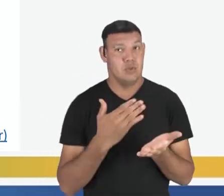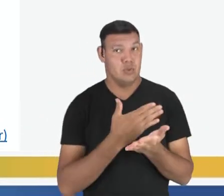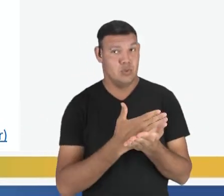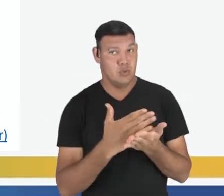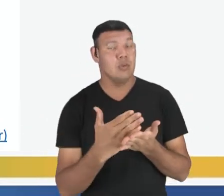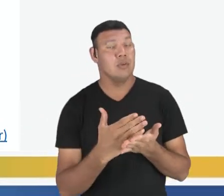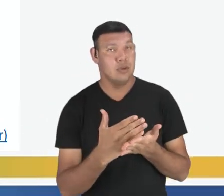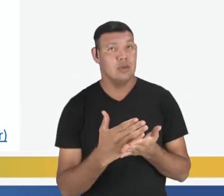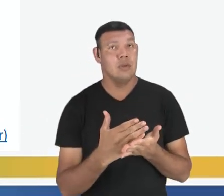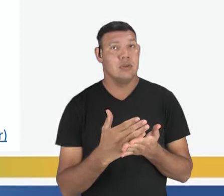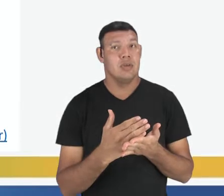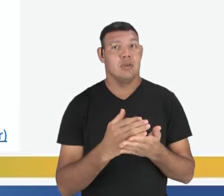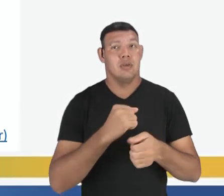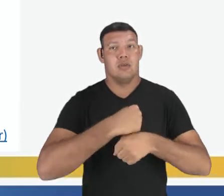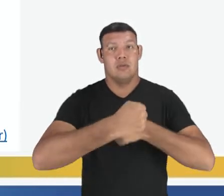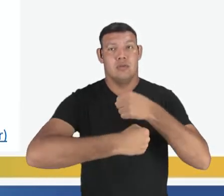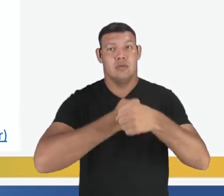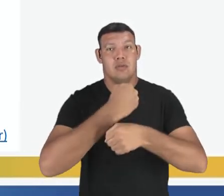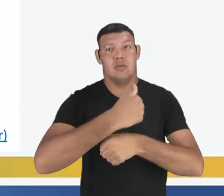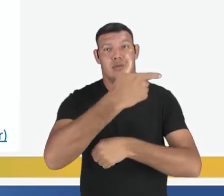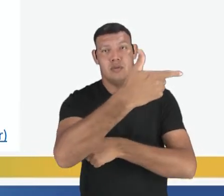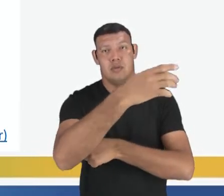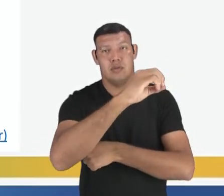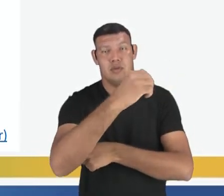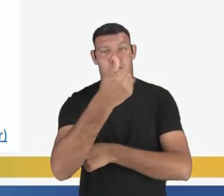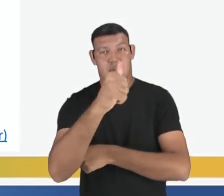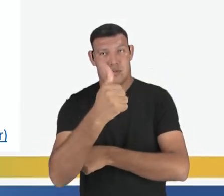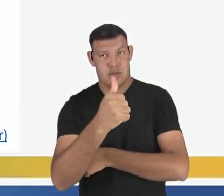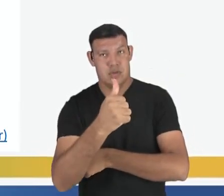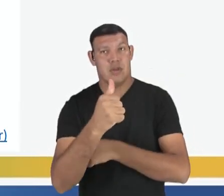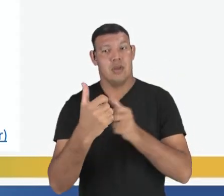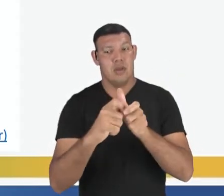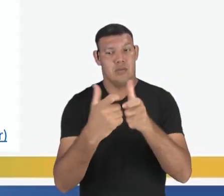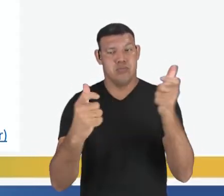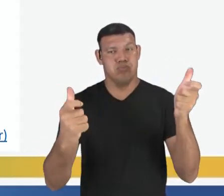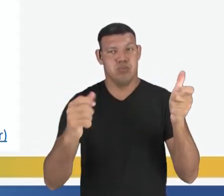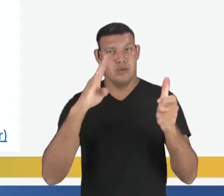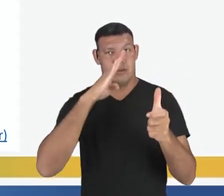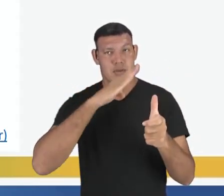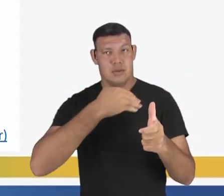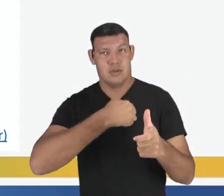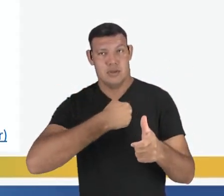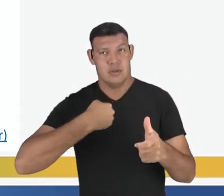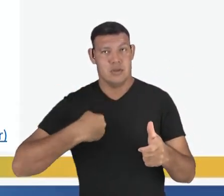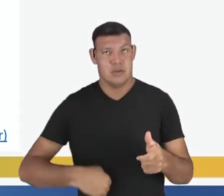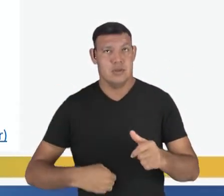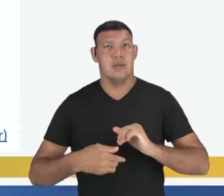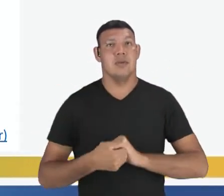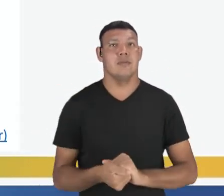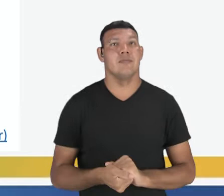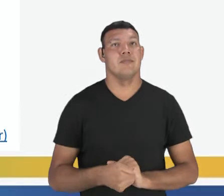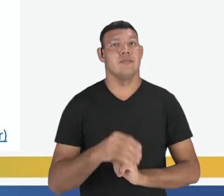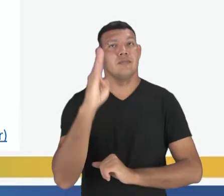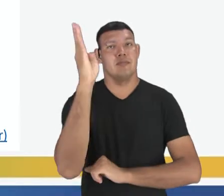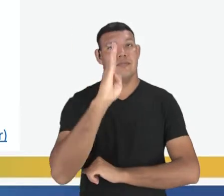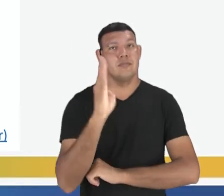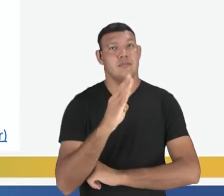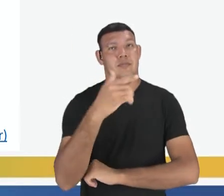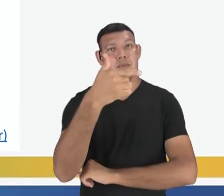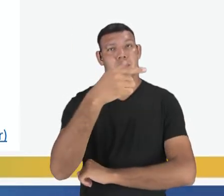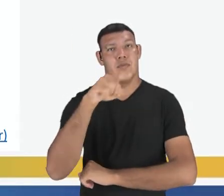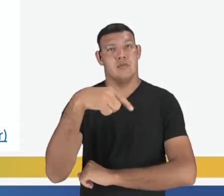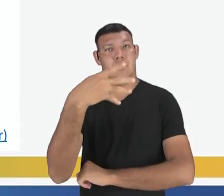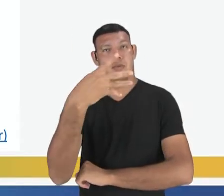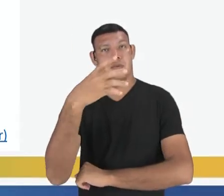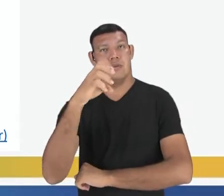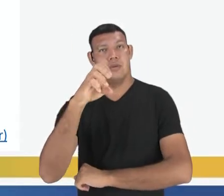princípio dele, em 2011, participação majoritária da China, com 7,32 bilhões, Brasil 2,48, até chegar